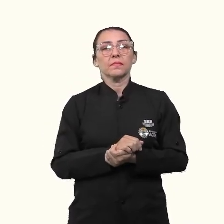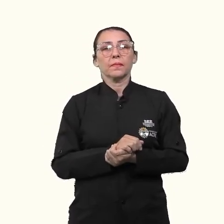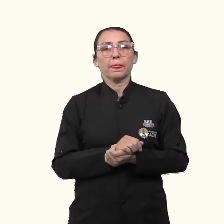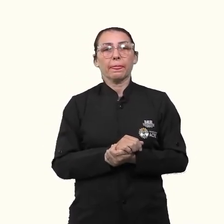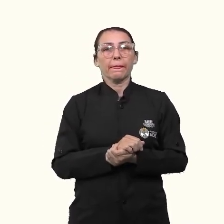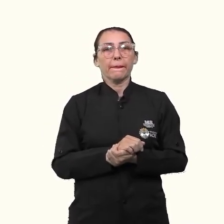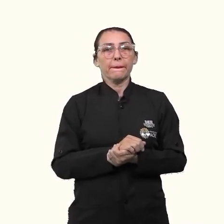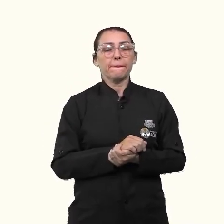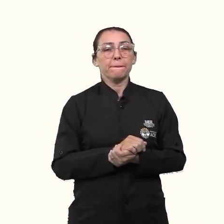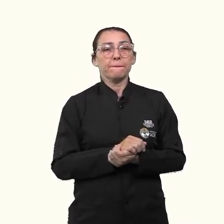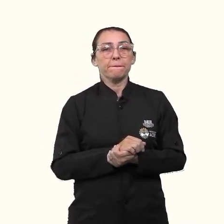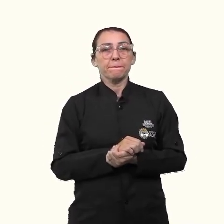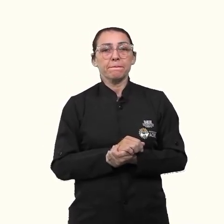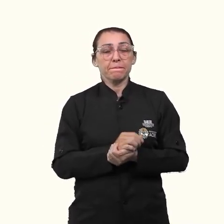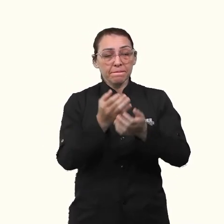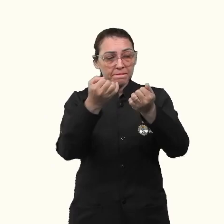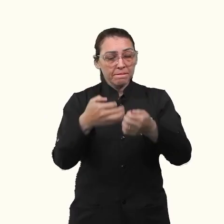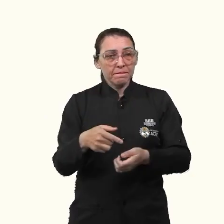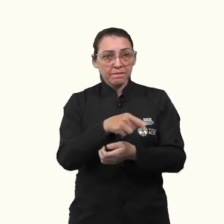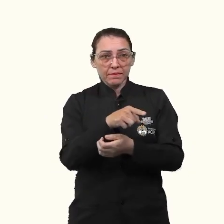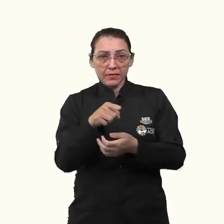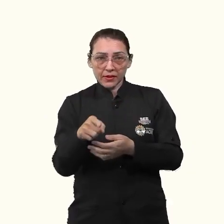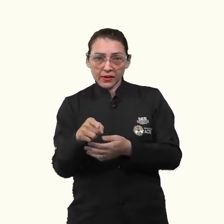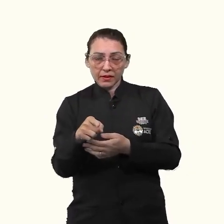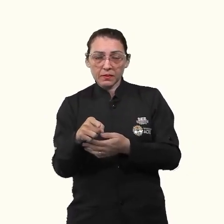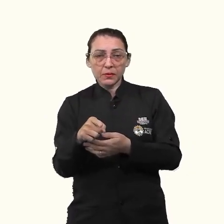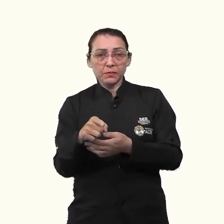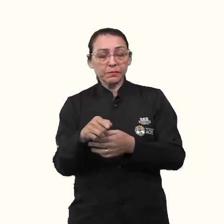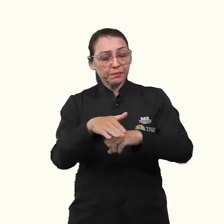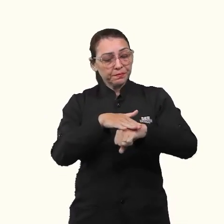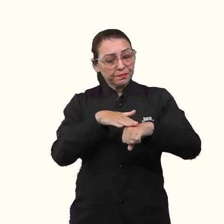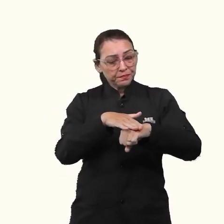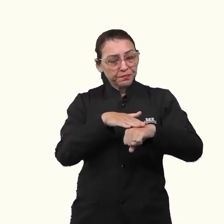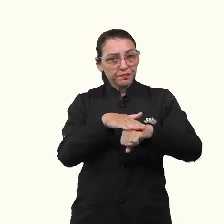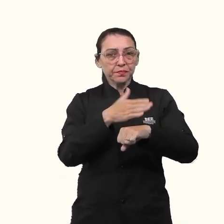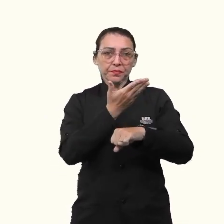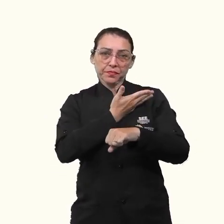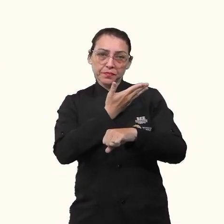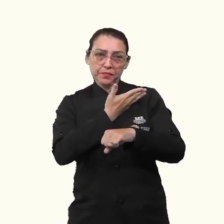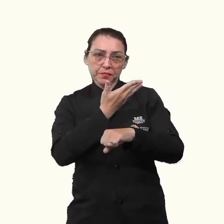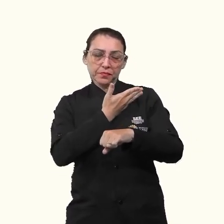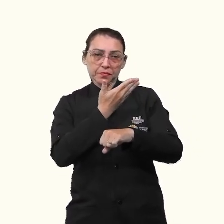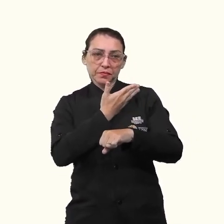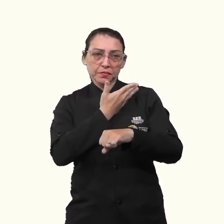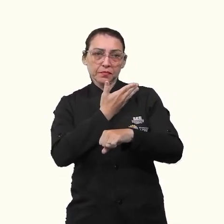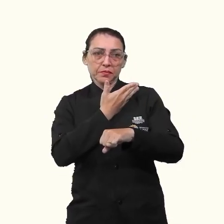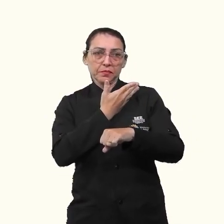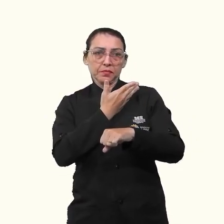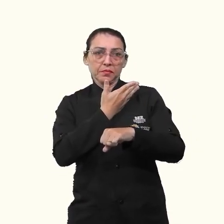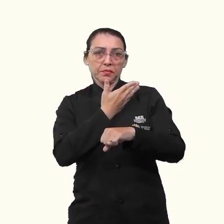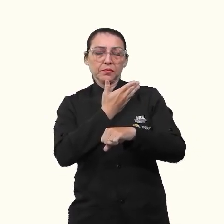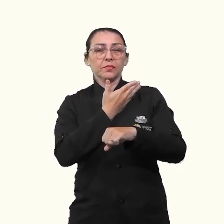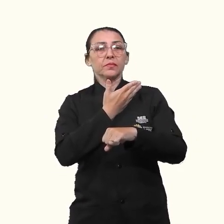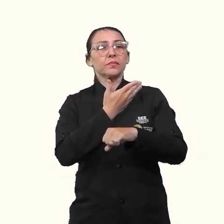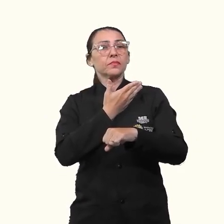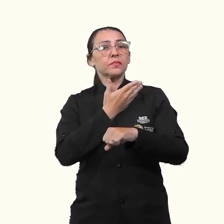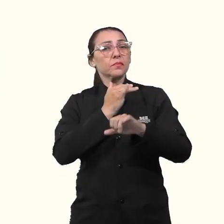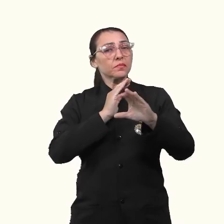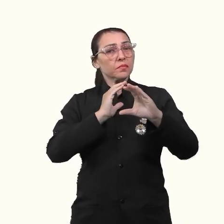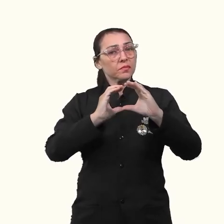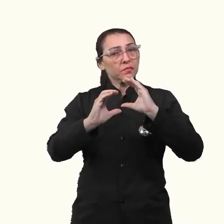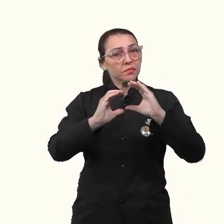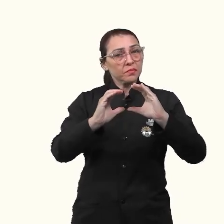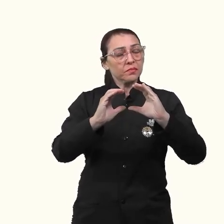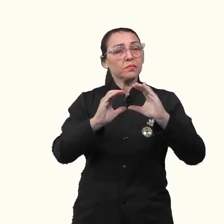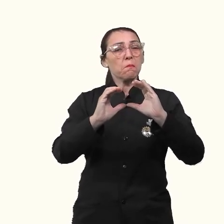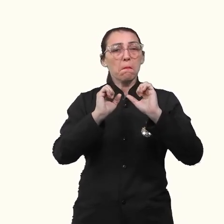aquela dinâmica que eu expliquei para vocês quando você está conversando com algum colega. A forma como você comunica, você pode até achar que você